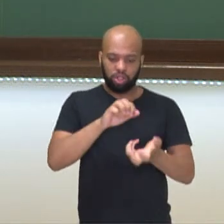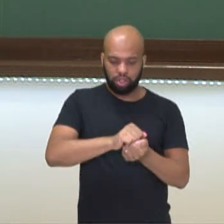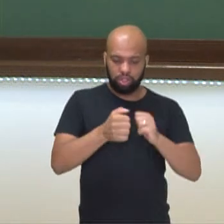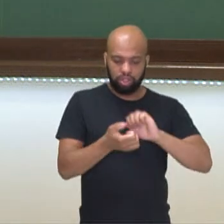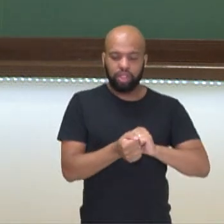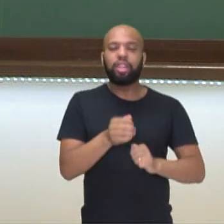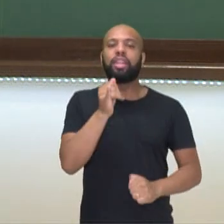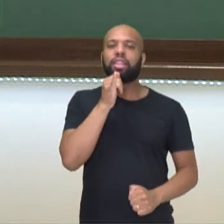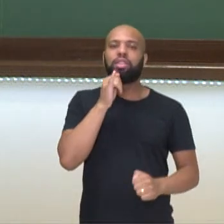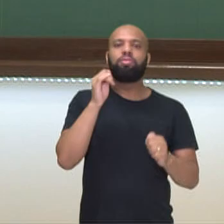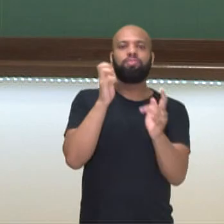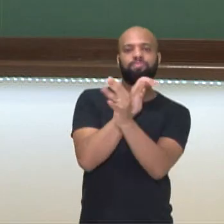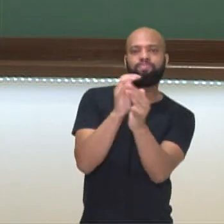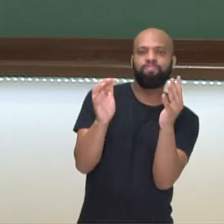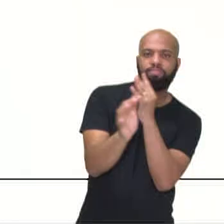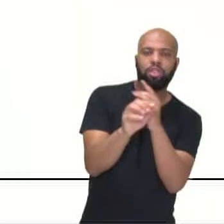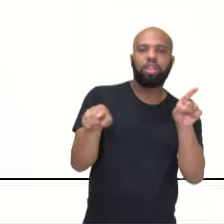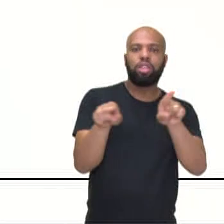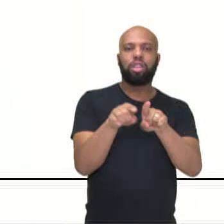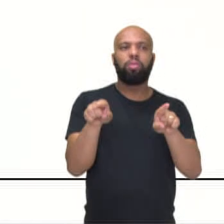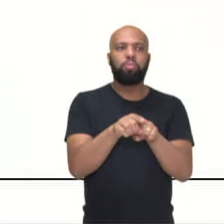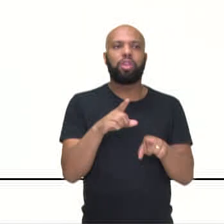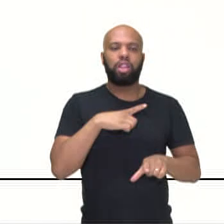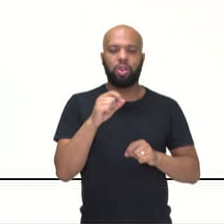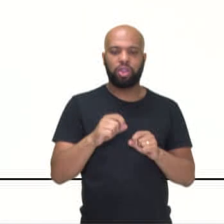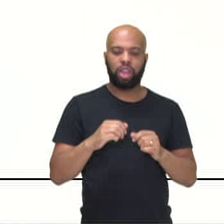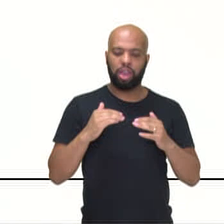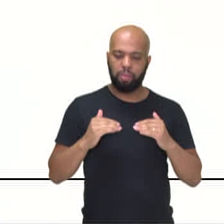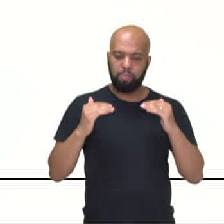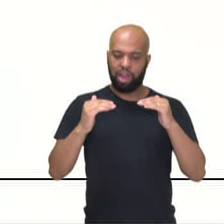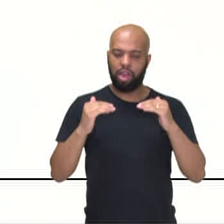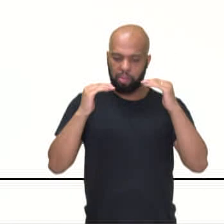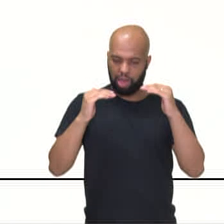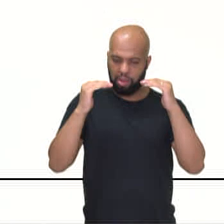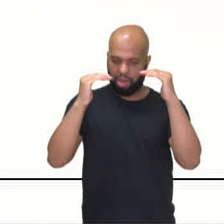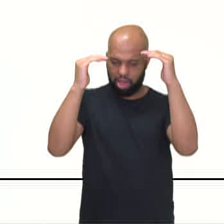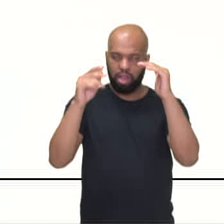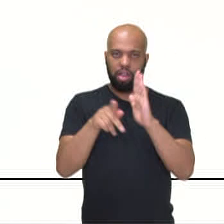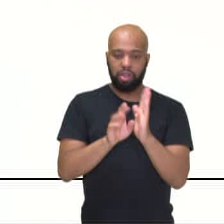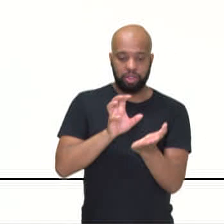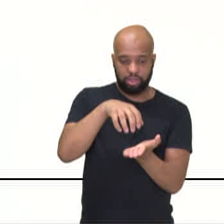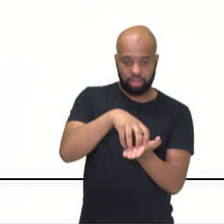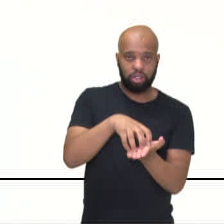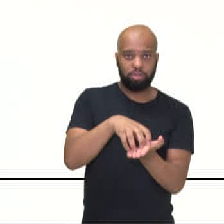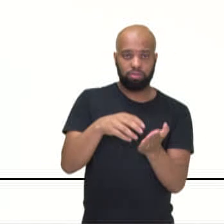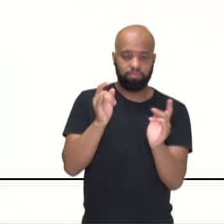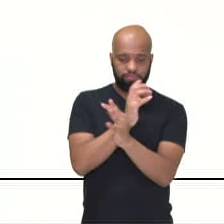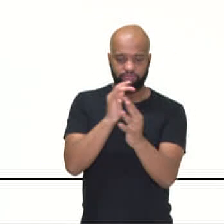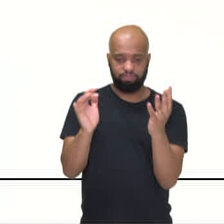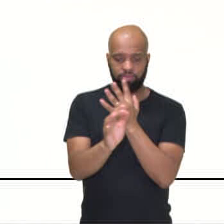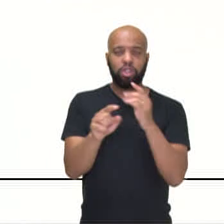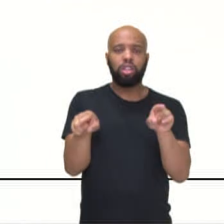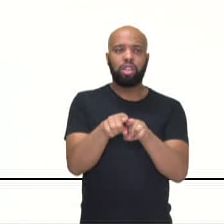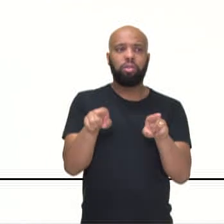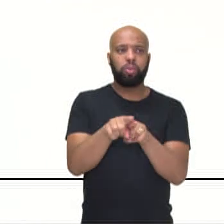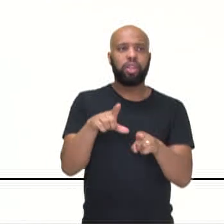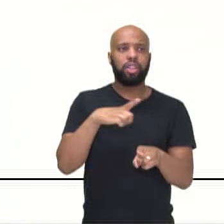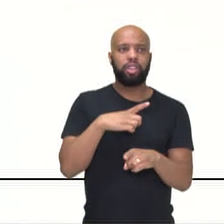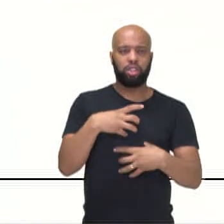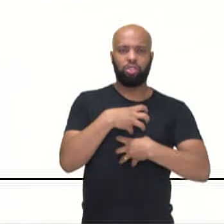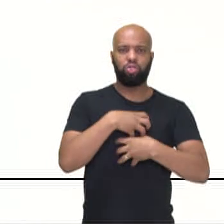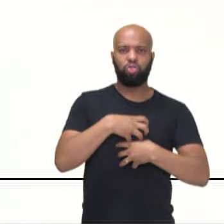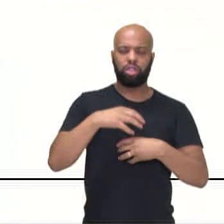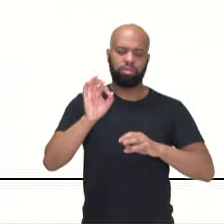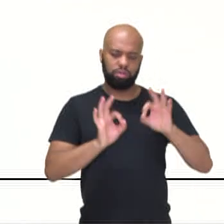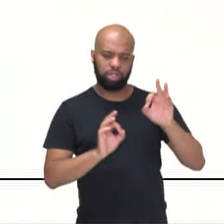a classificação, a hierarquia dos centros urbanos, bem como a detecção dos fluxos de gestão, entre outros, que